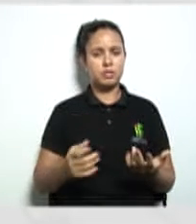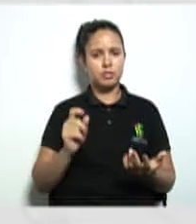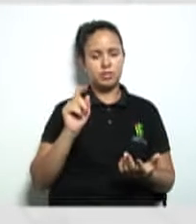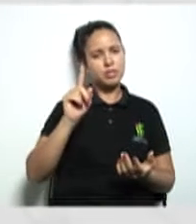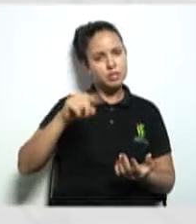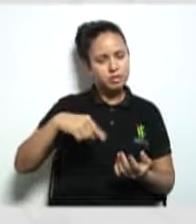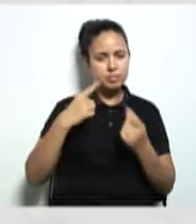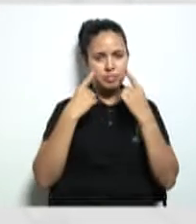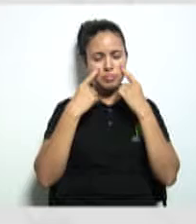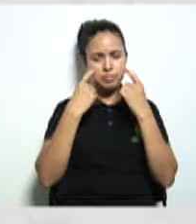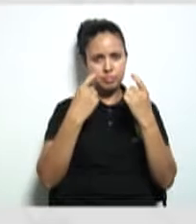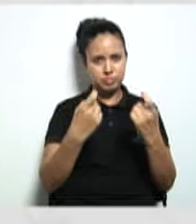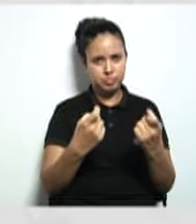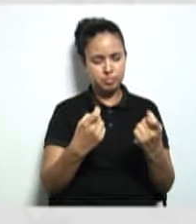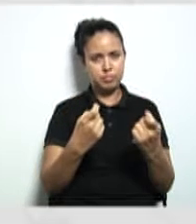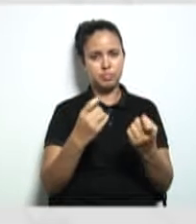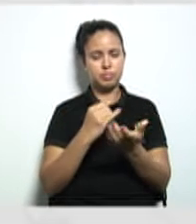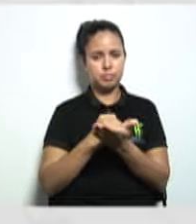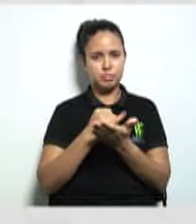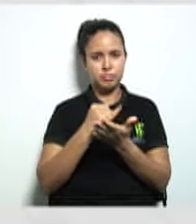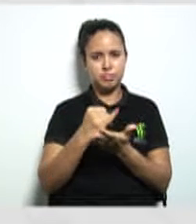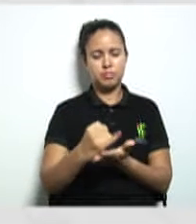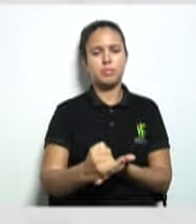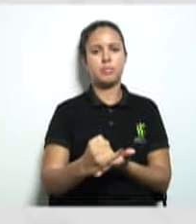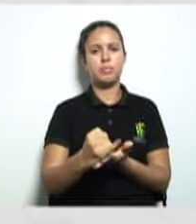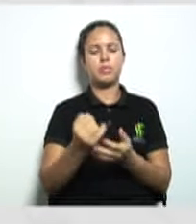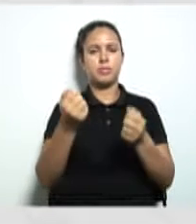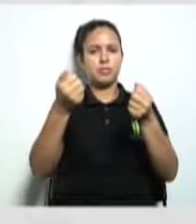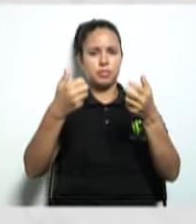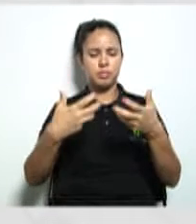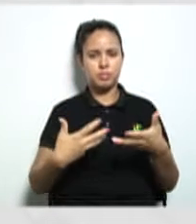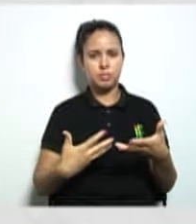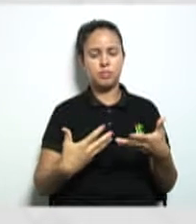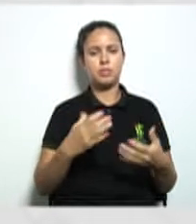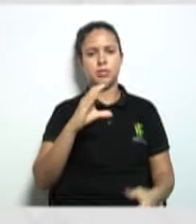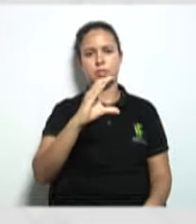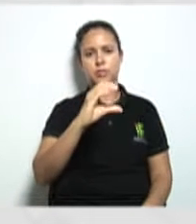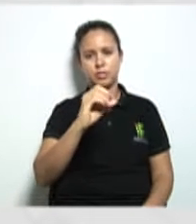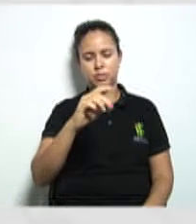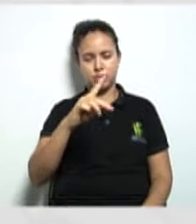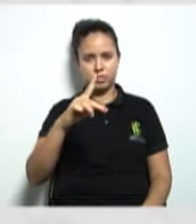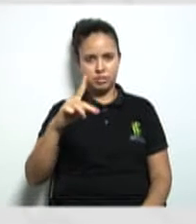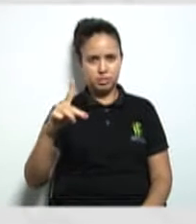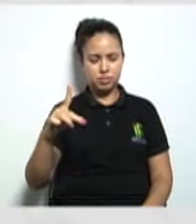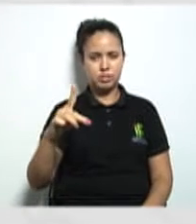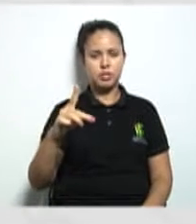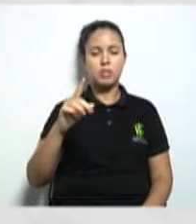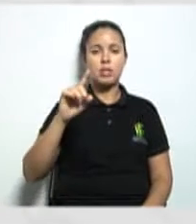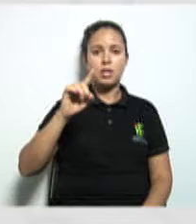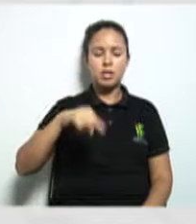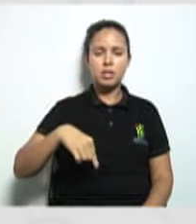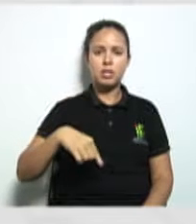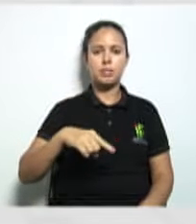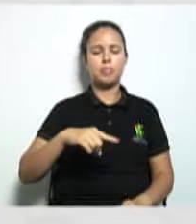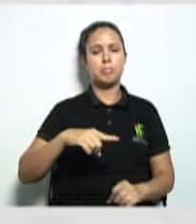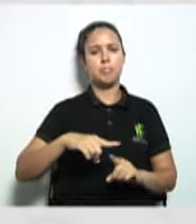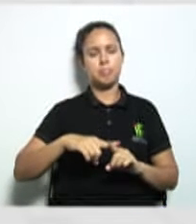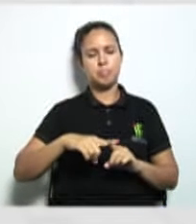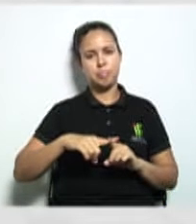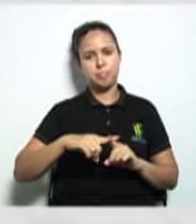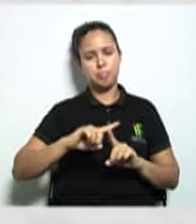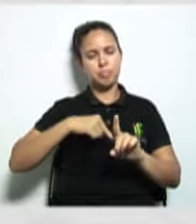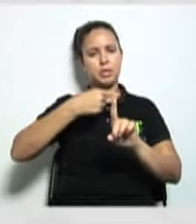né? O que diz aqui? O cooperativismo é mais do que um modelo de